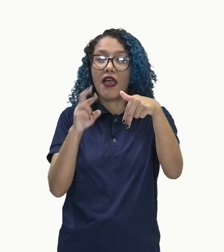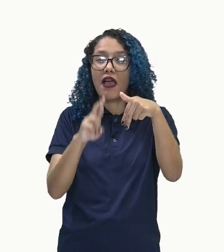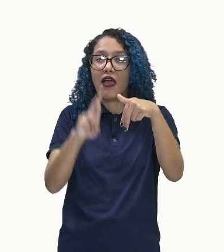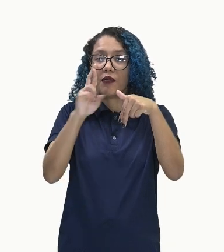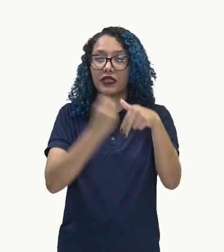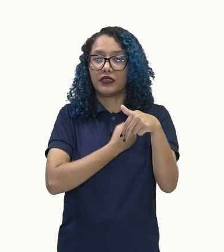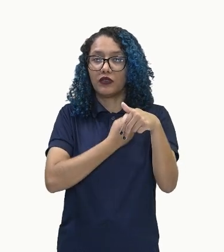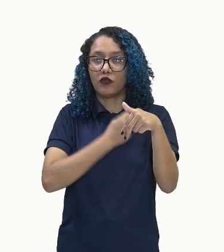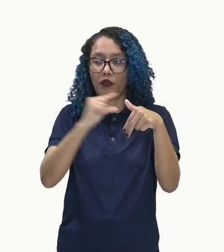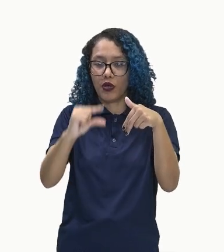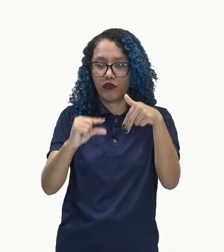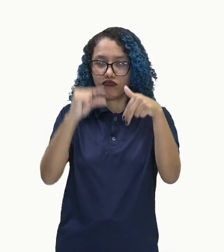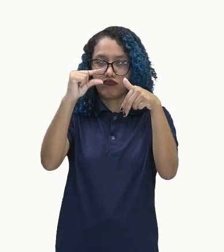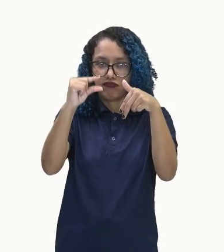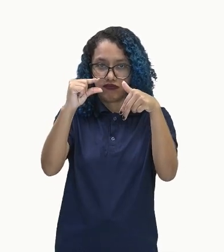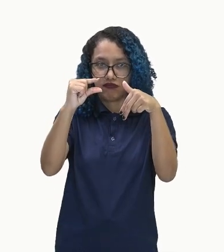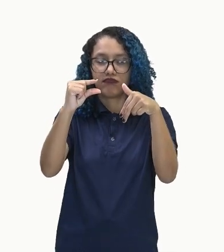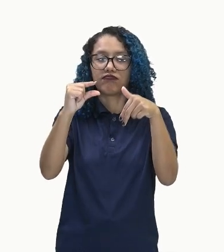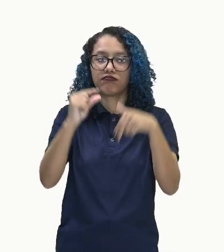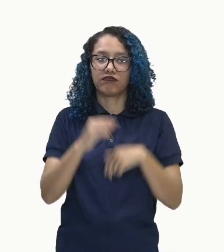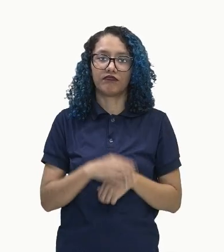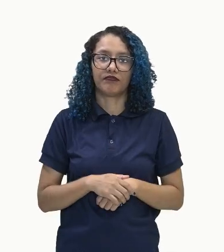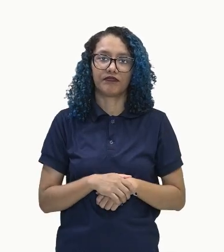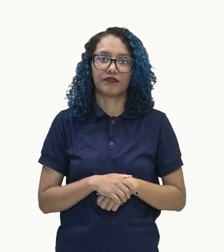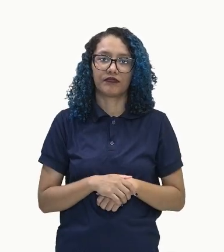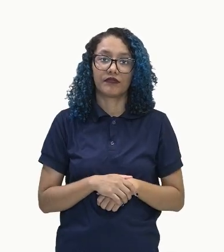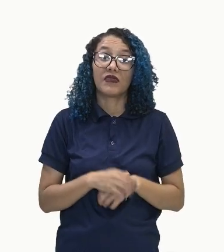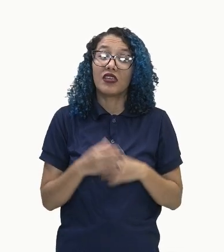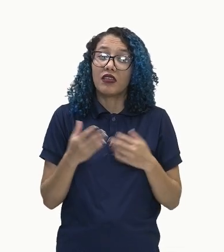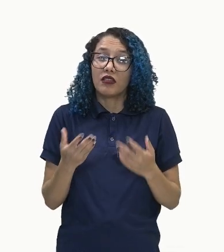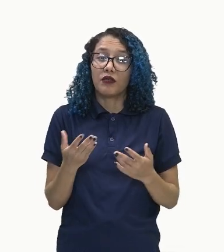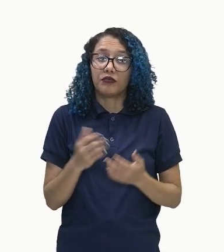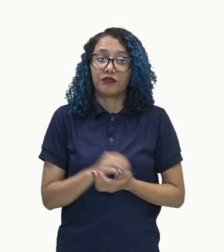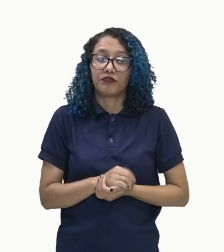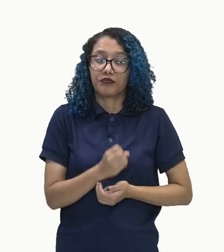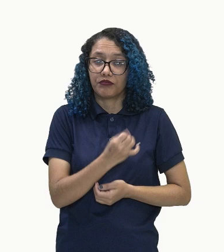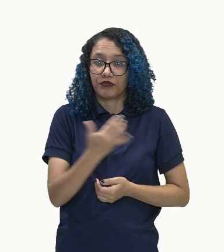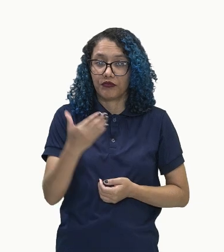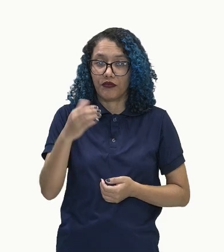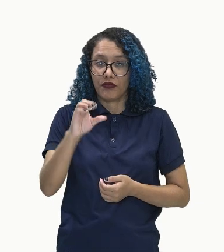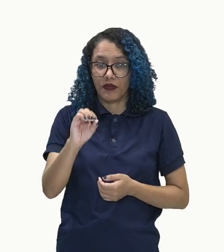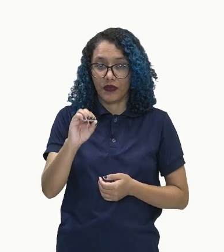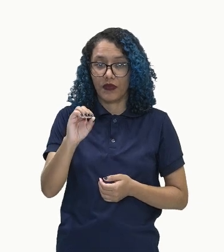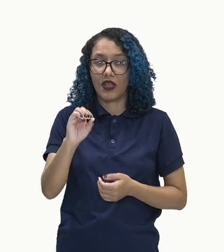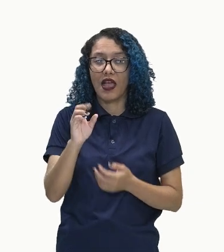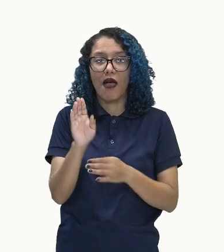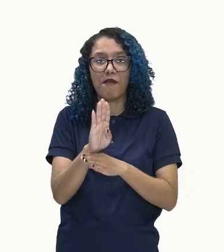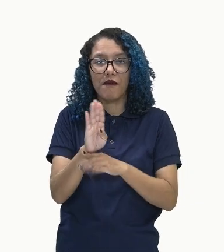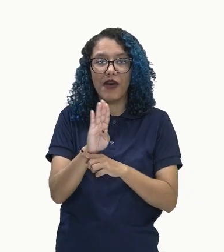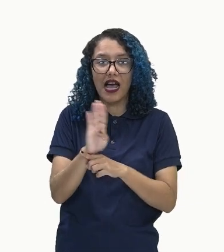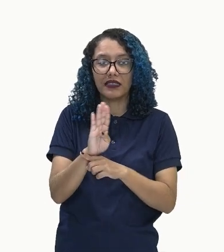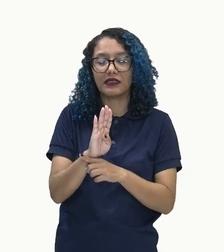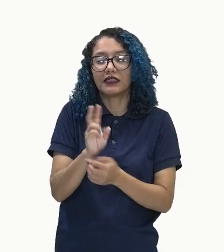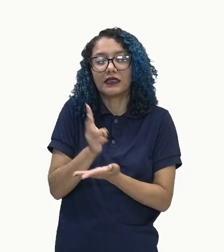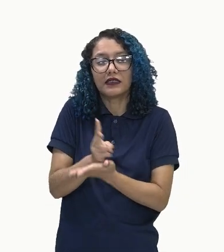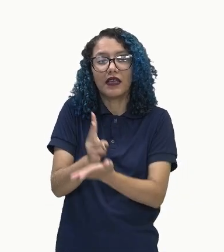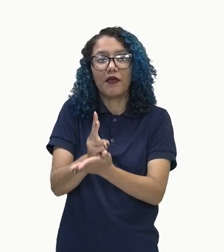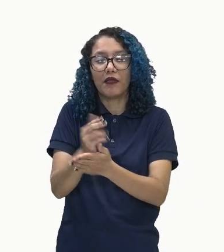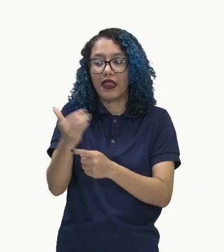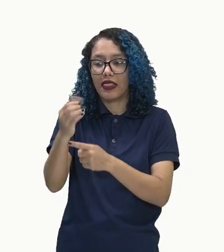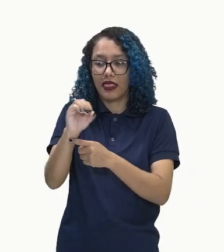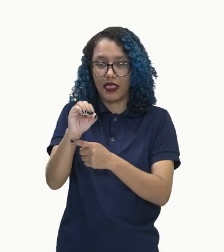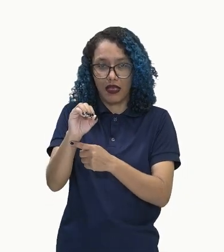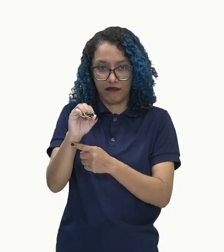É claro, na potência de base 10, né, a nossa base aqui sempre vai ser 10. Ok? E aí,